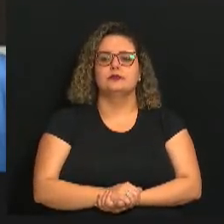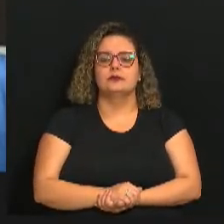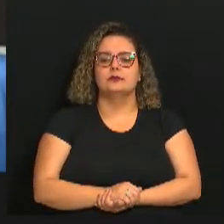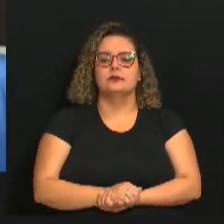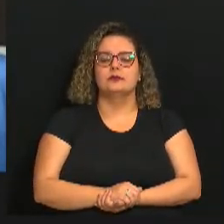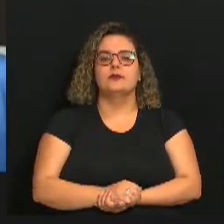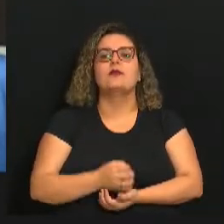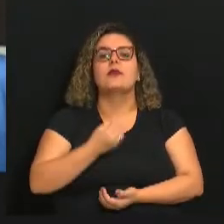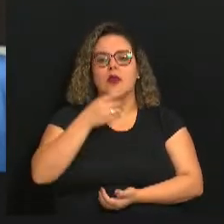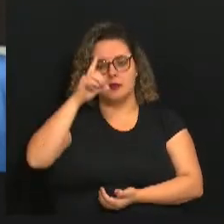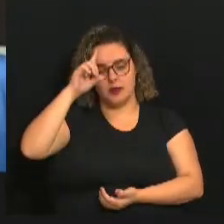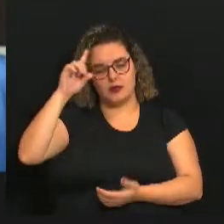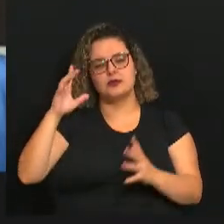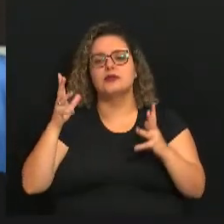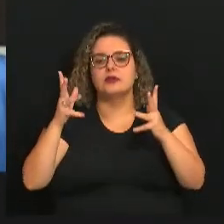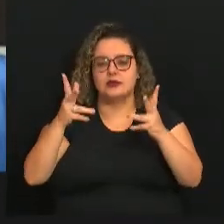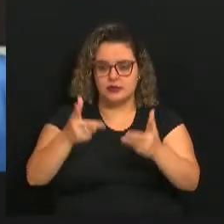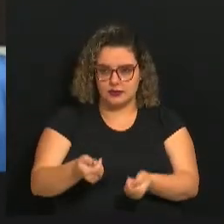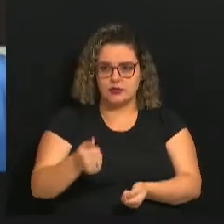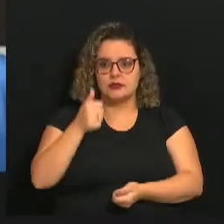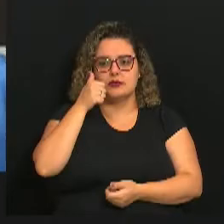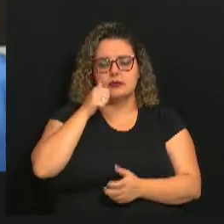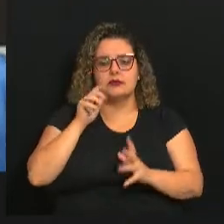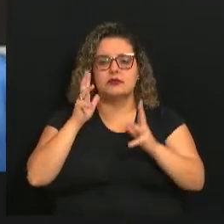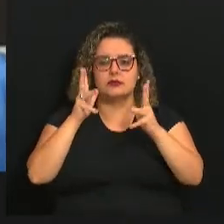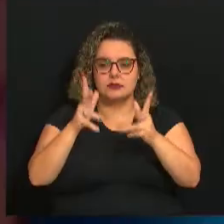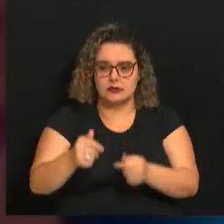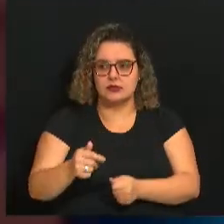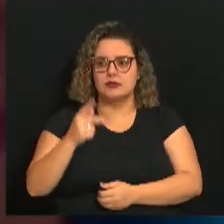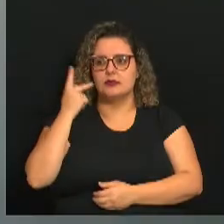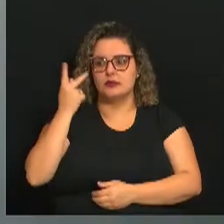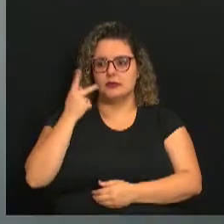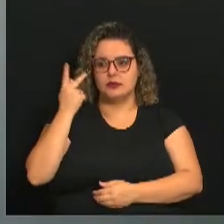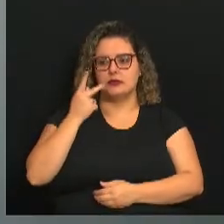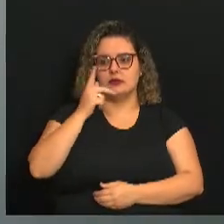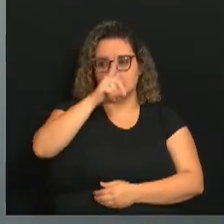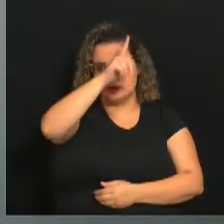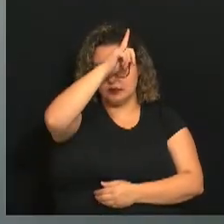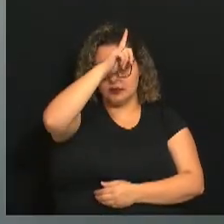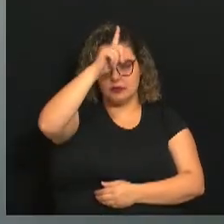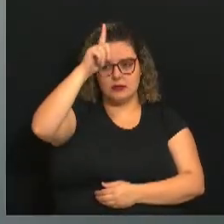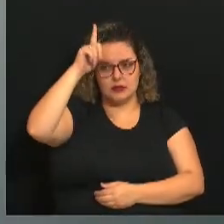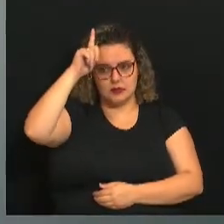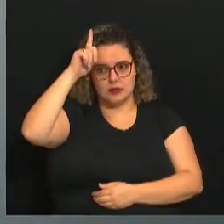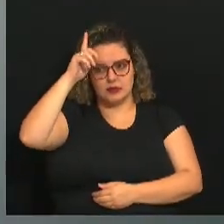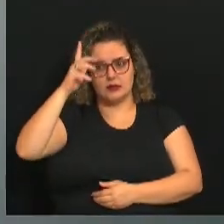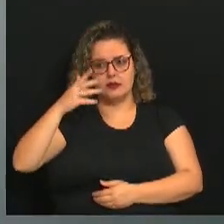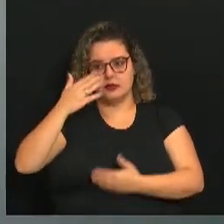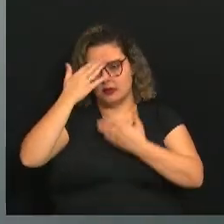Bom dia a todos e todas. Vereador Gustavo, também agradeço pela